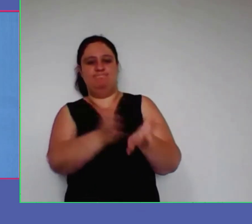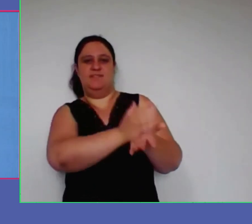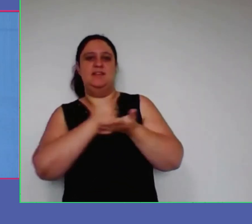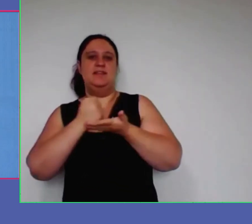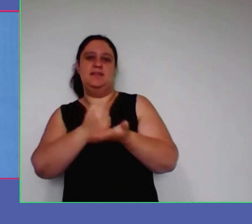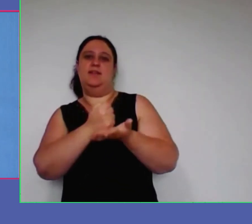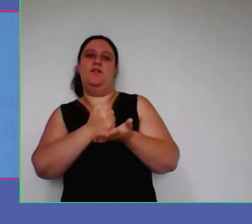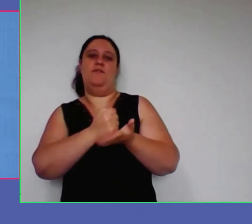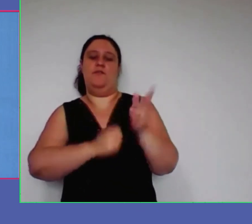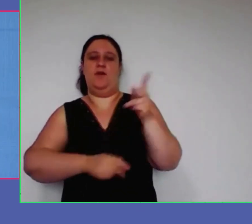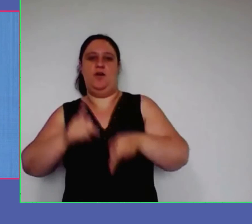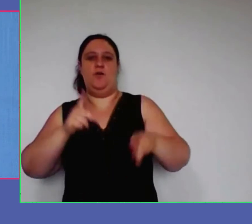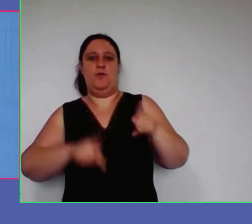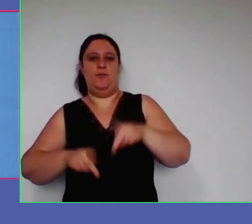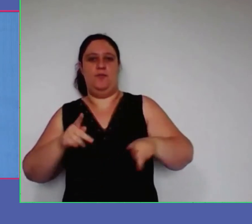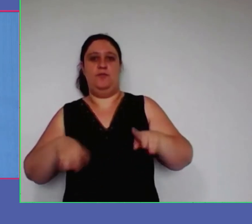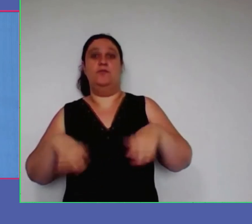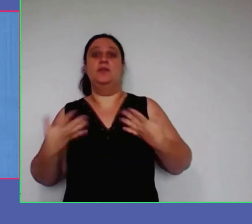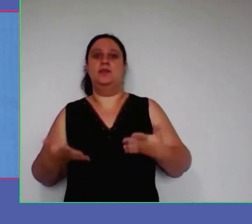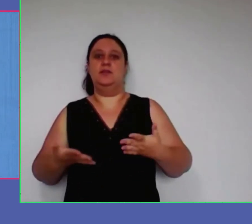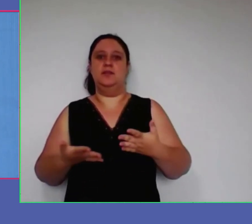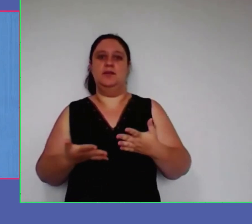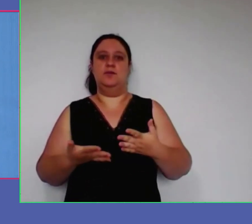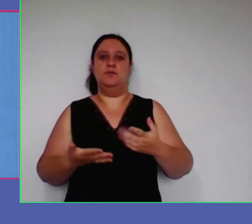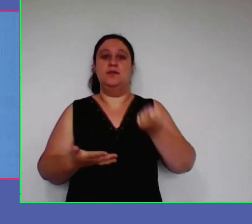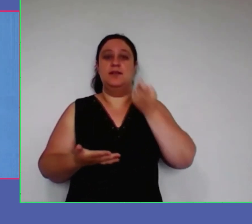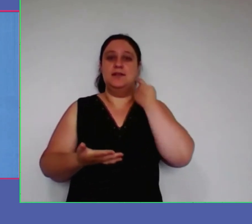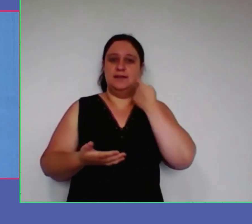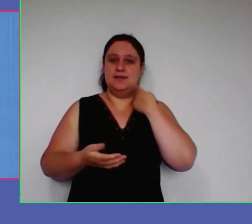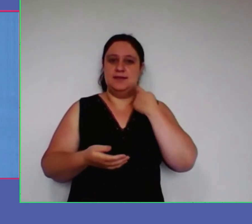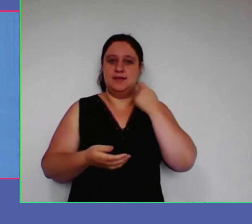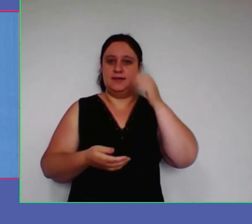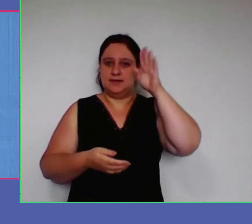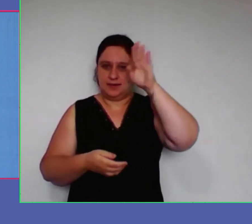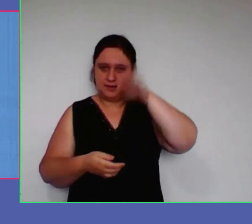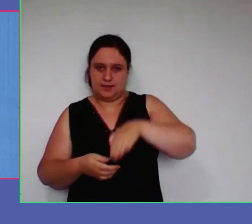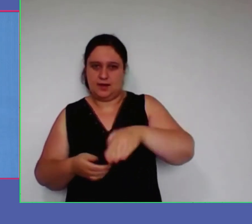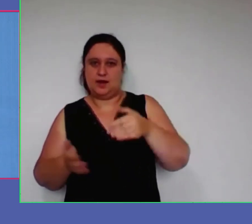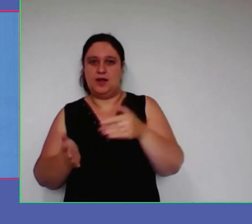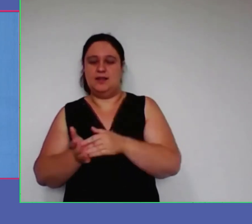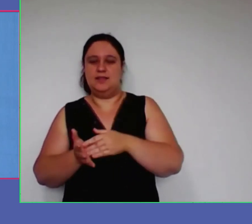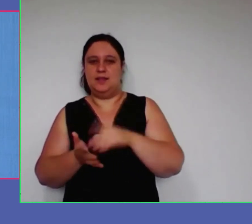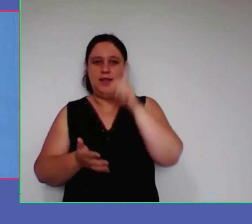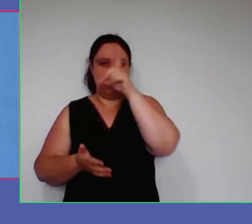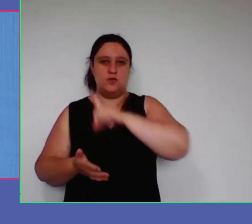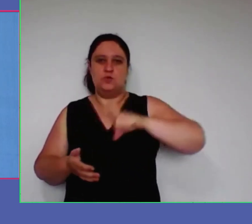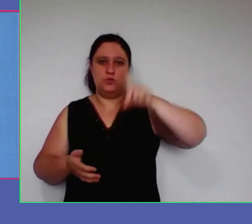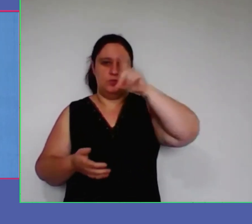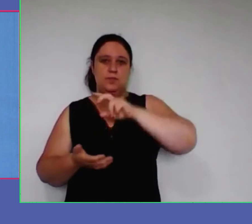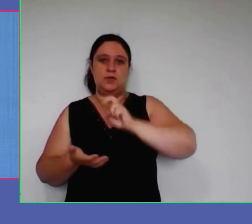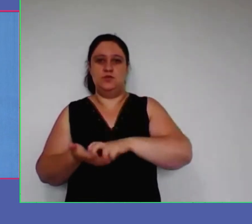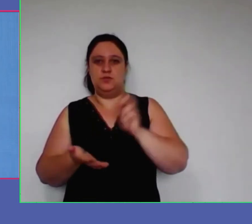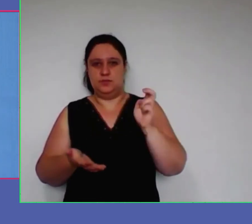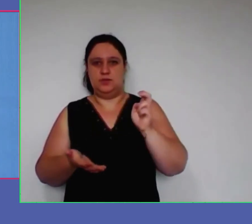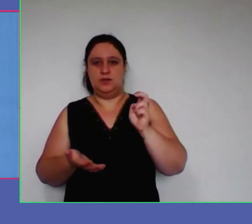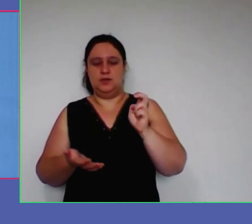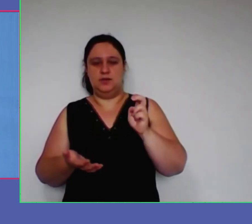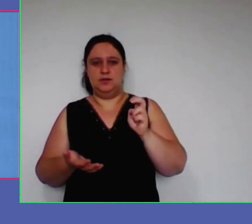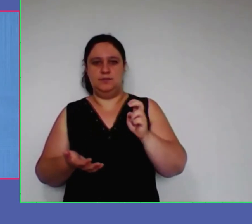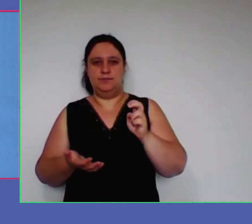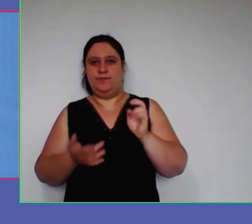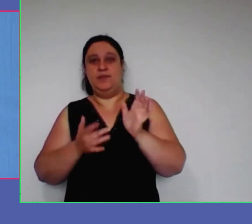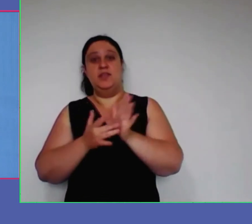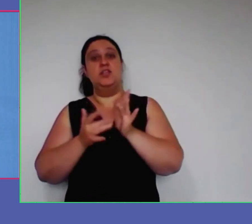desde sexta-feira à tarde até domingo pela manhã, o nosso Senhor, ele passou no